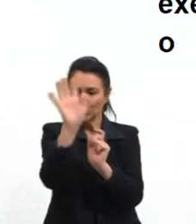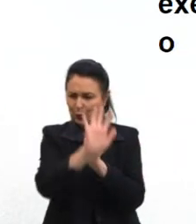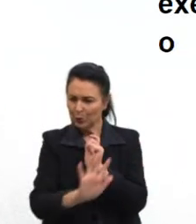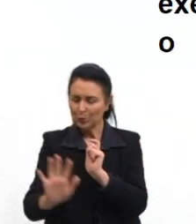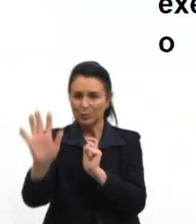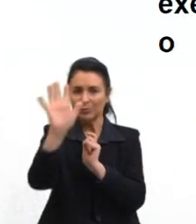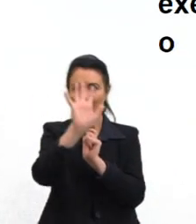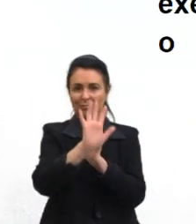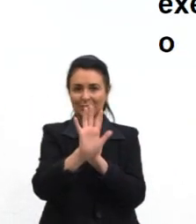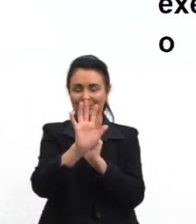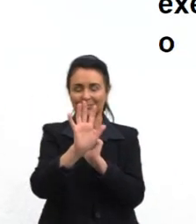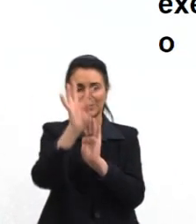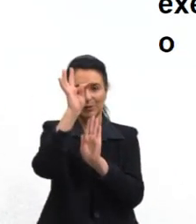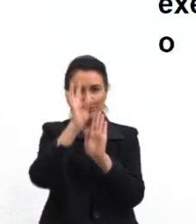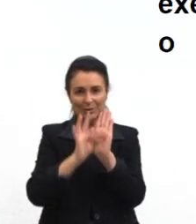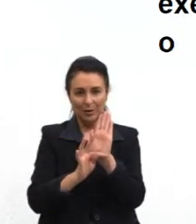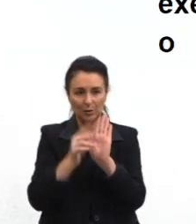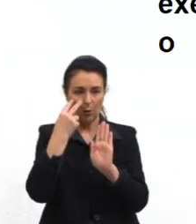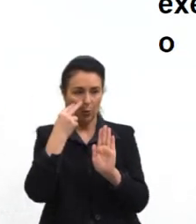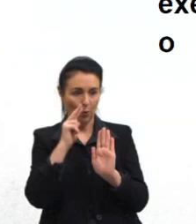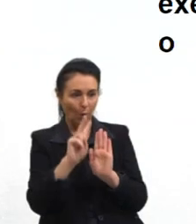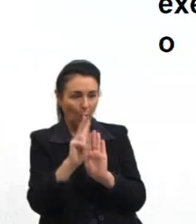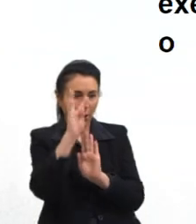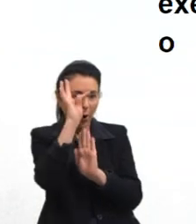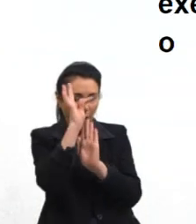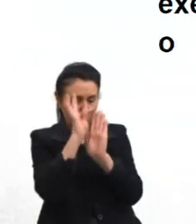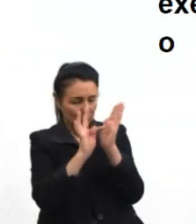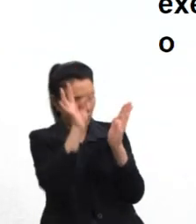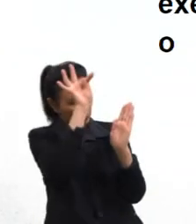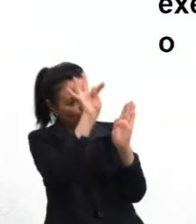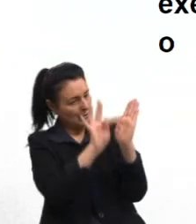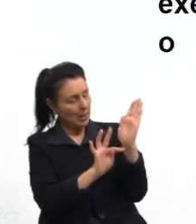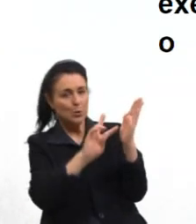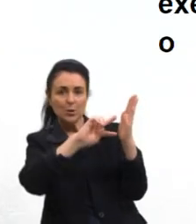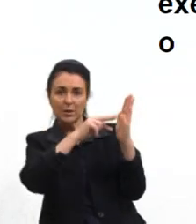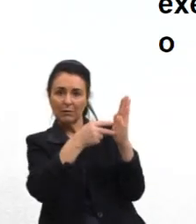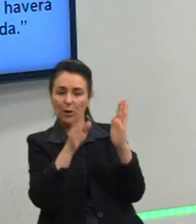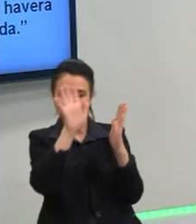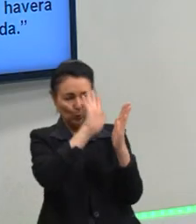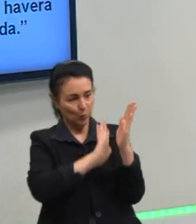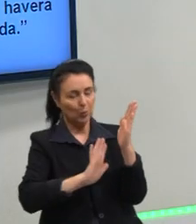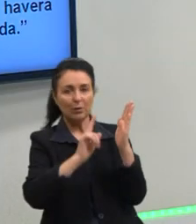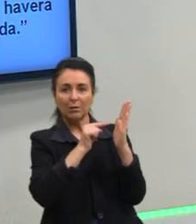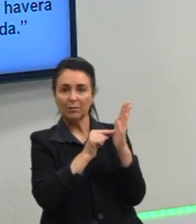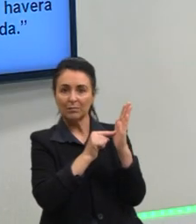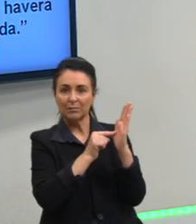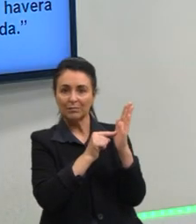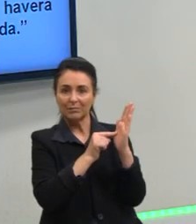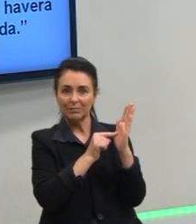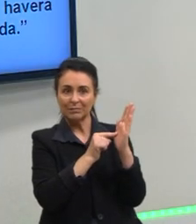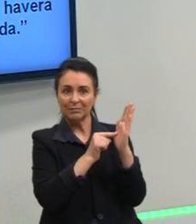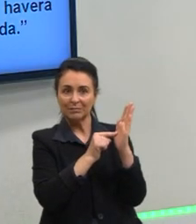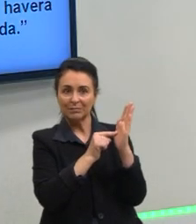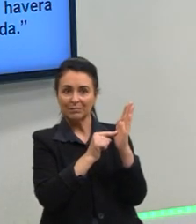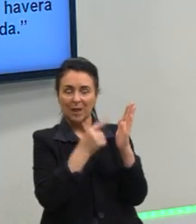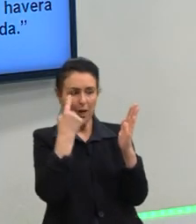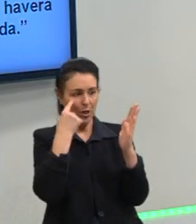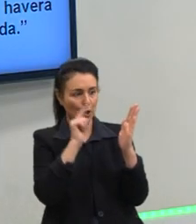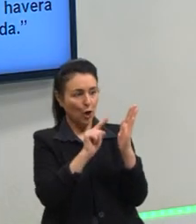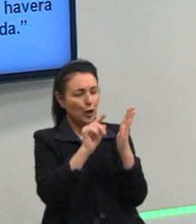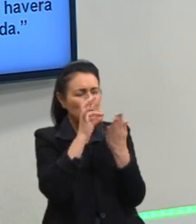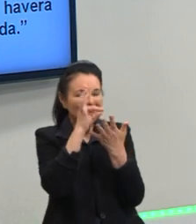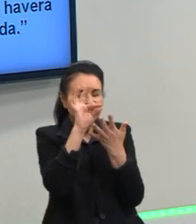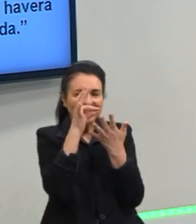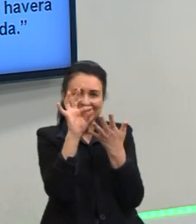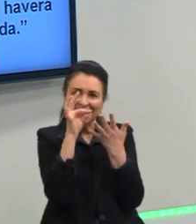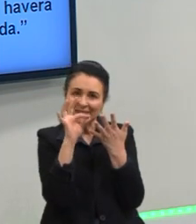que forma um texto eu olho para o texto o seu significado de totalidade né e óleo para